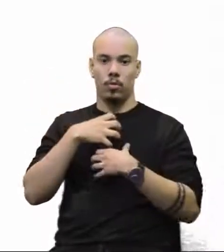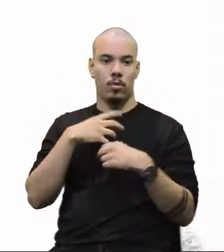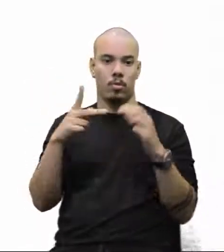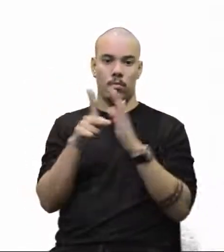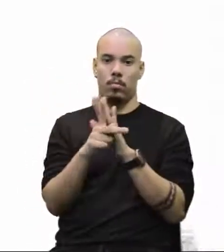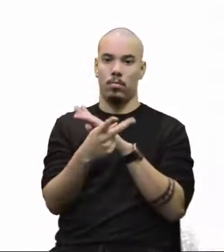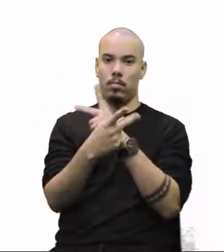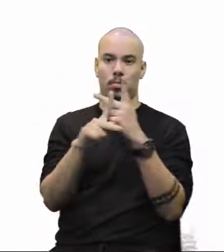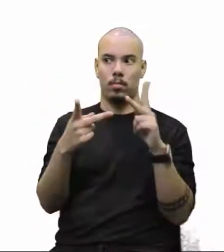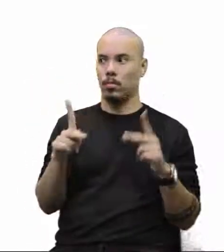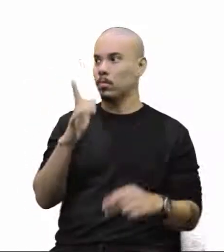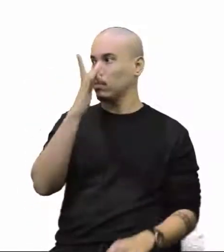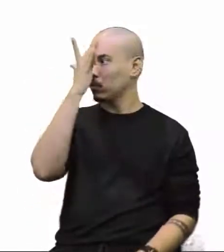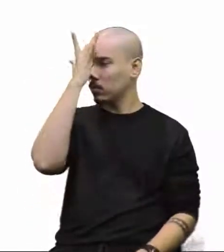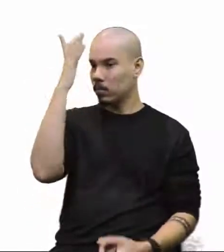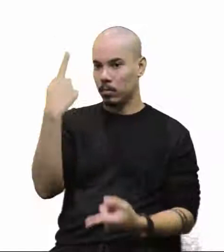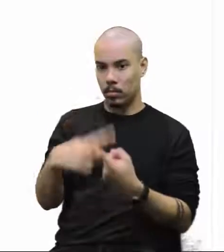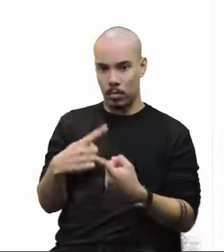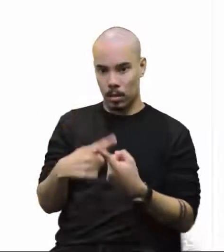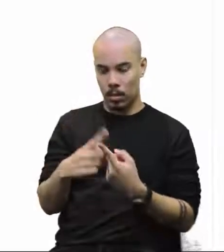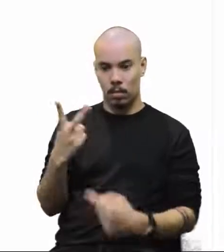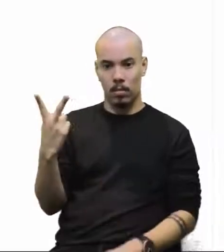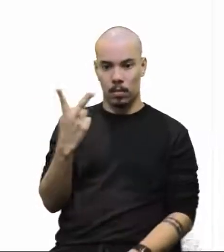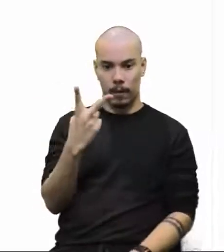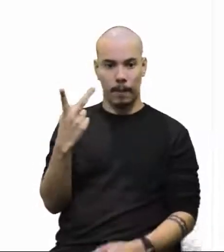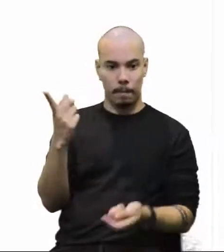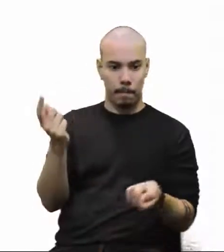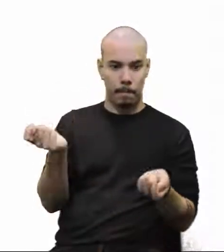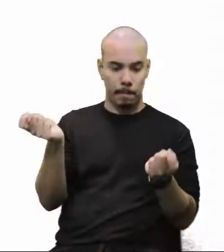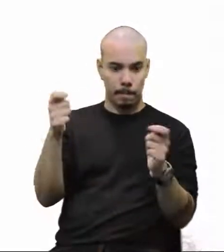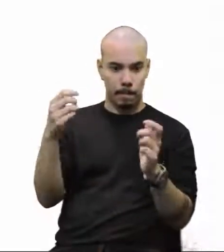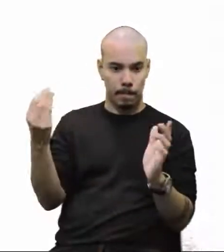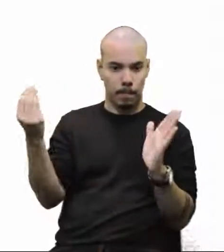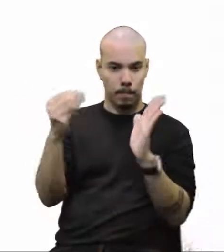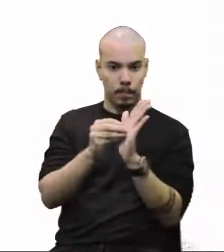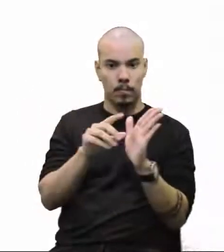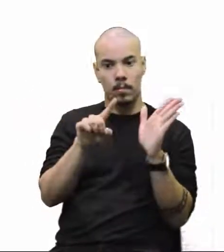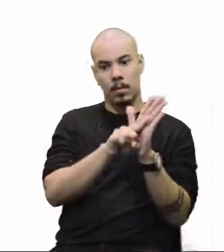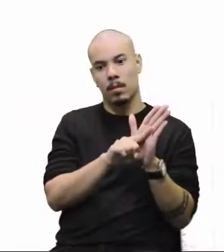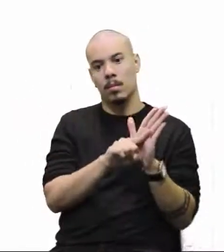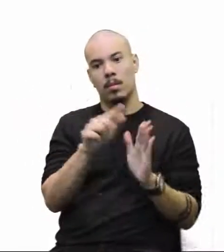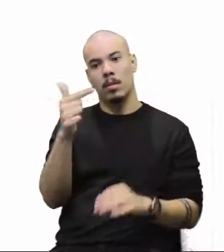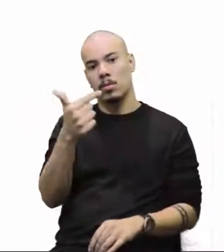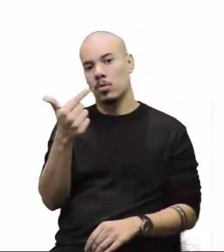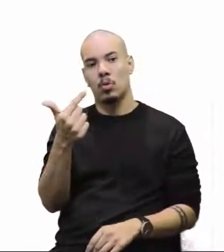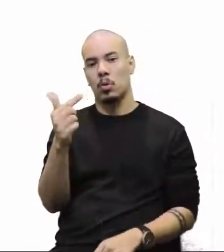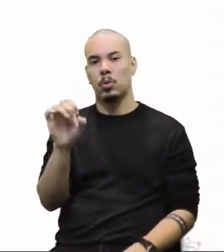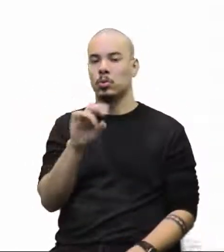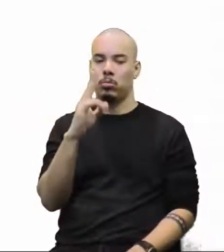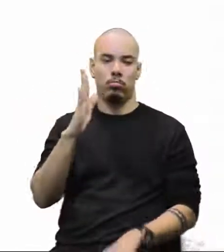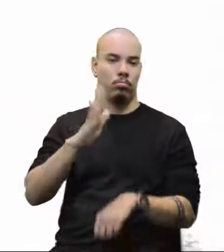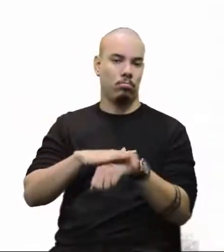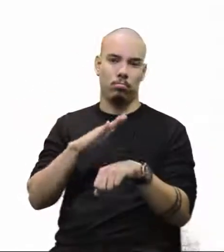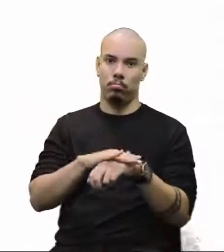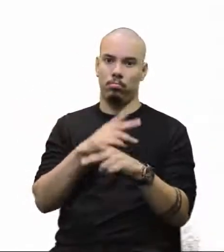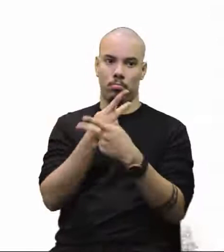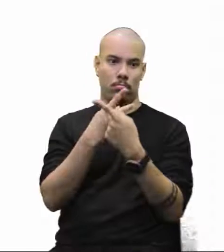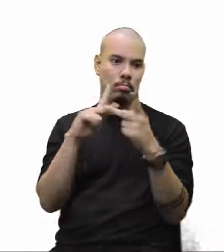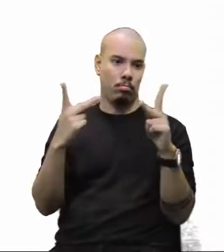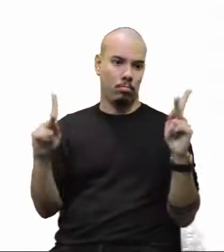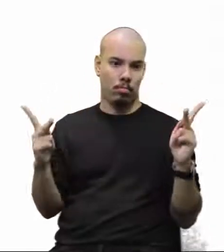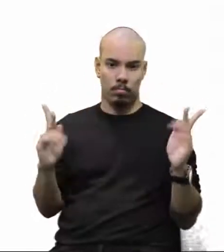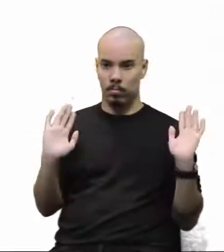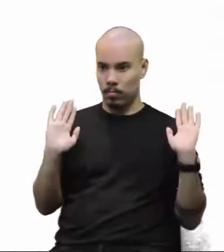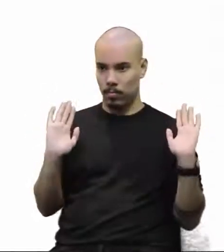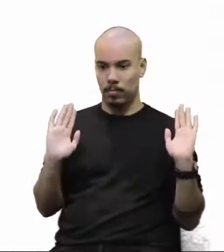né? Que 0,02 é 2 vezes 10 aí a menos 2, mais 10 a menos 2 vai para cima, 10 a 2, que